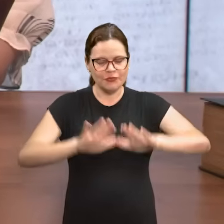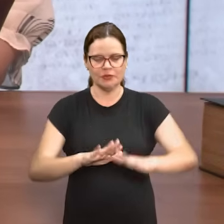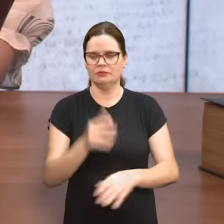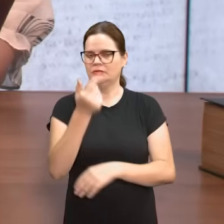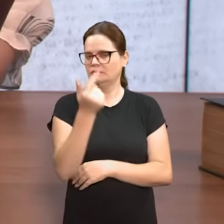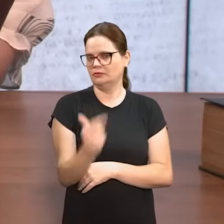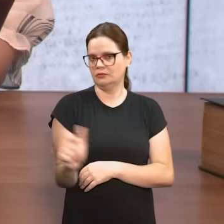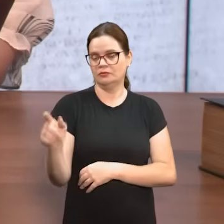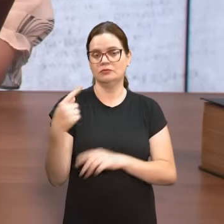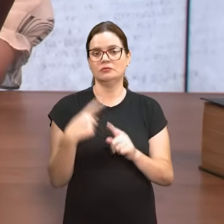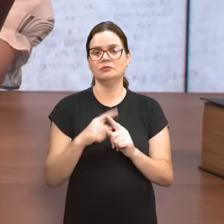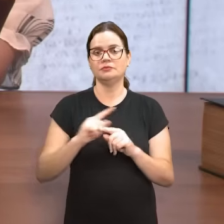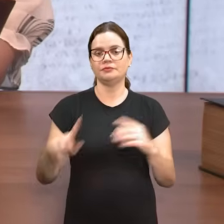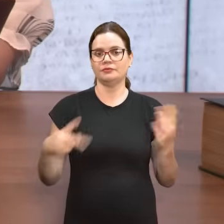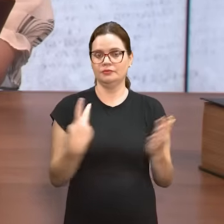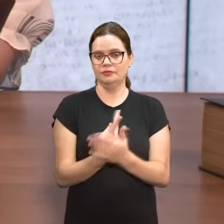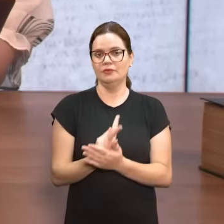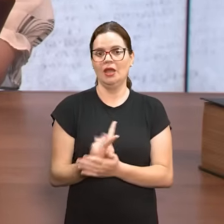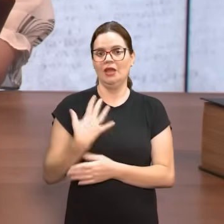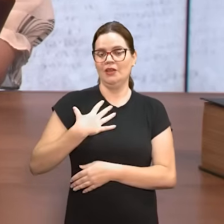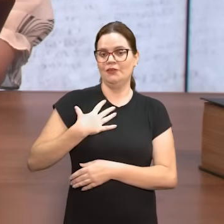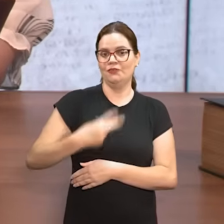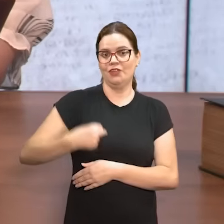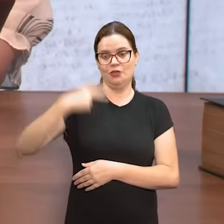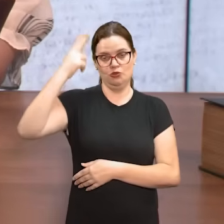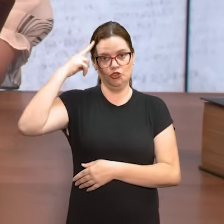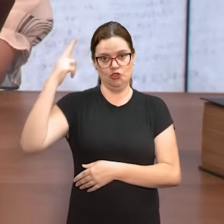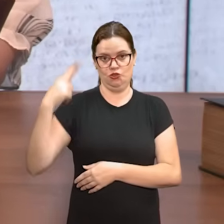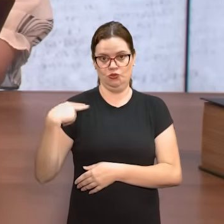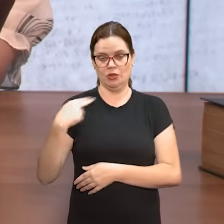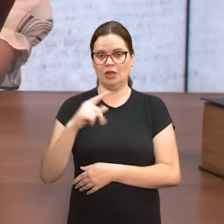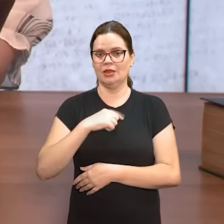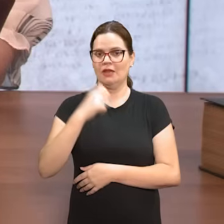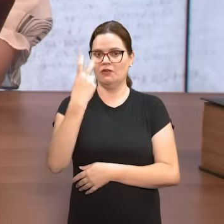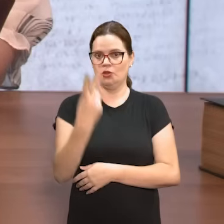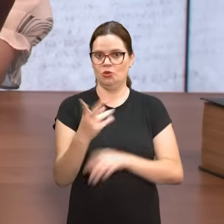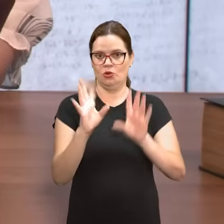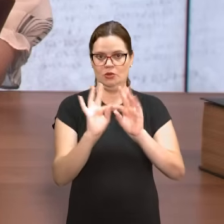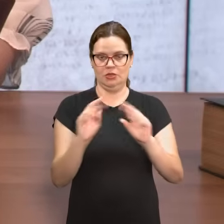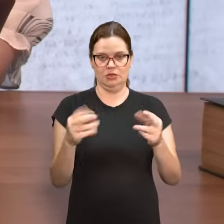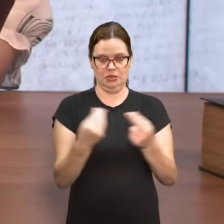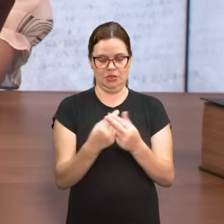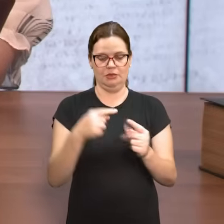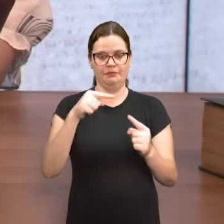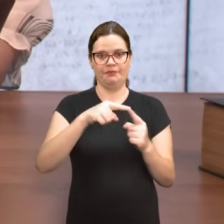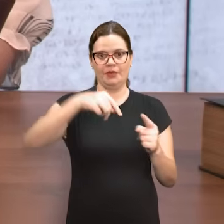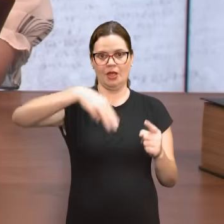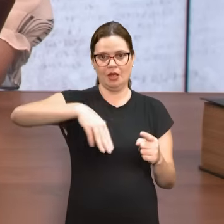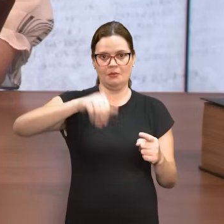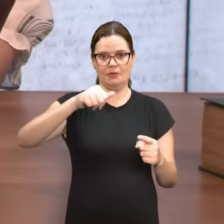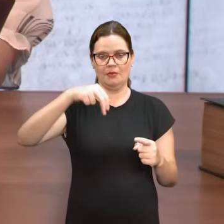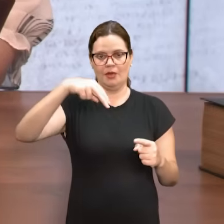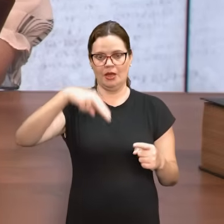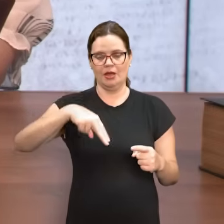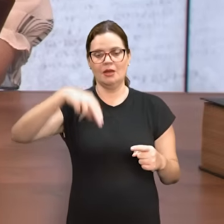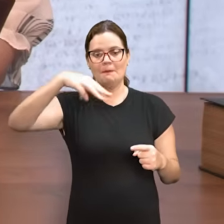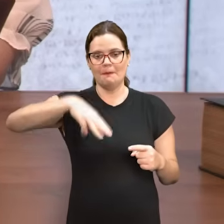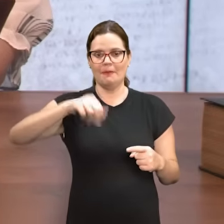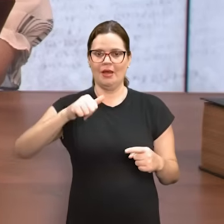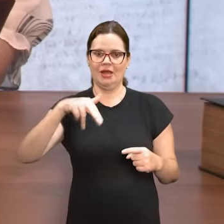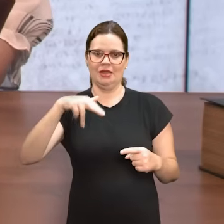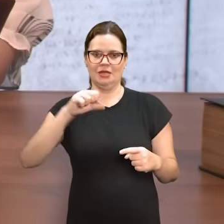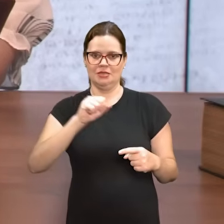de José foram 2 tribos, Manassés e Efraim. E os levitas não deram herança